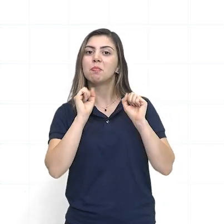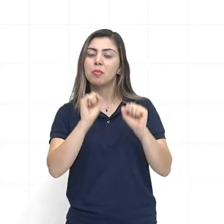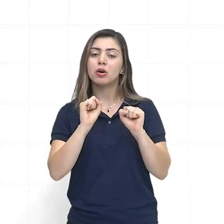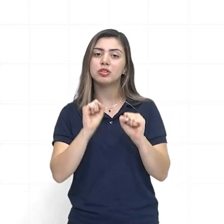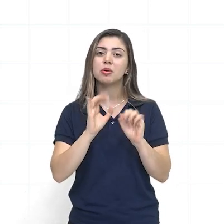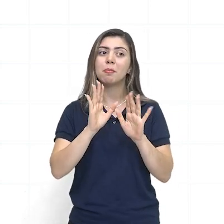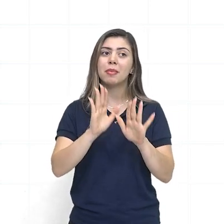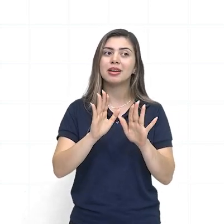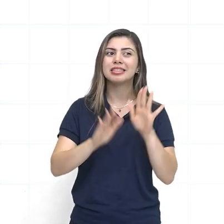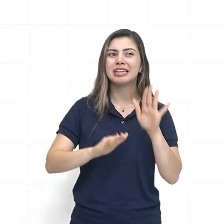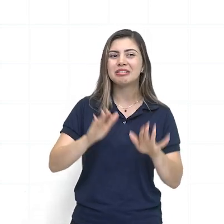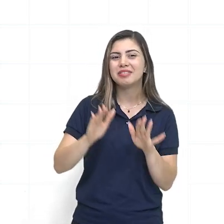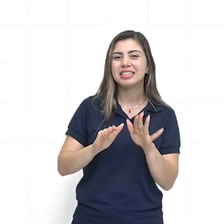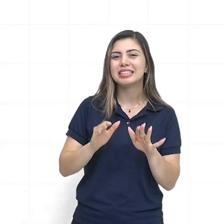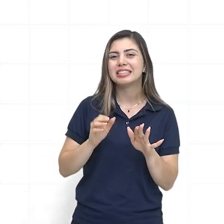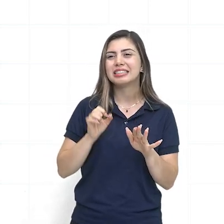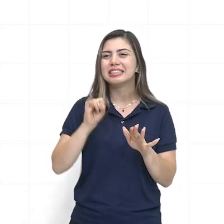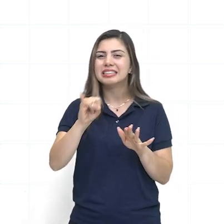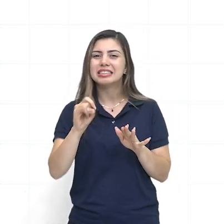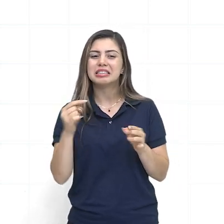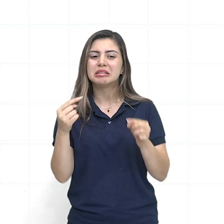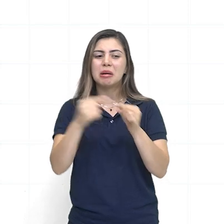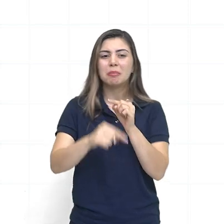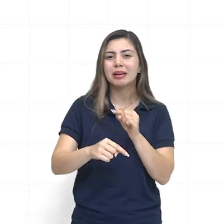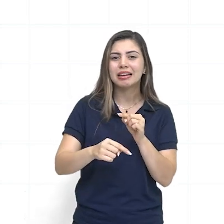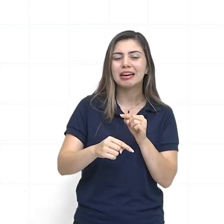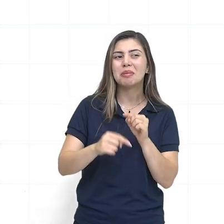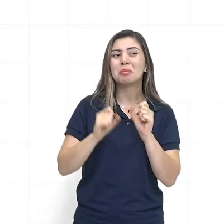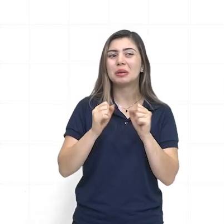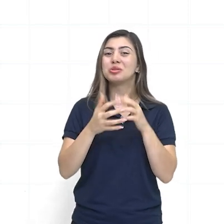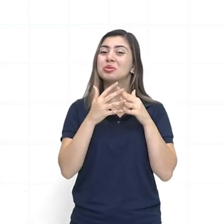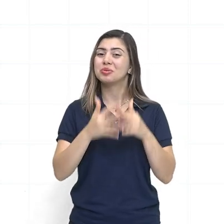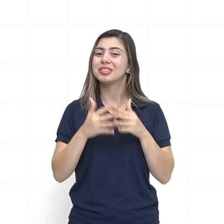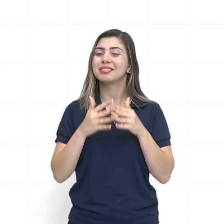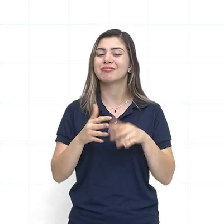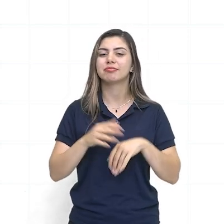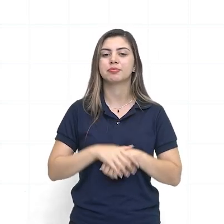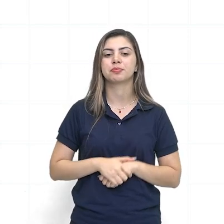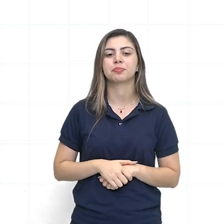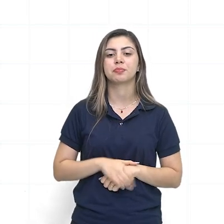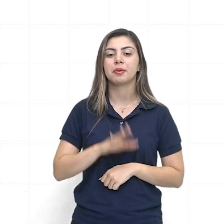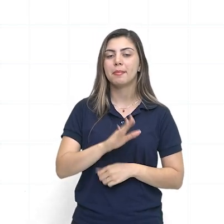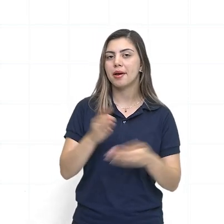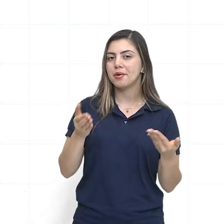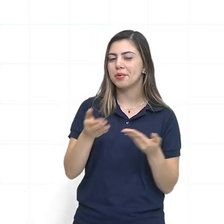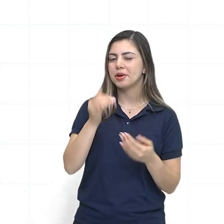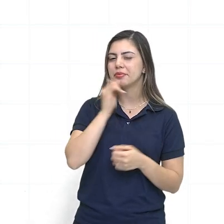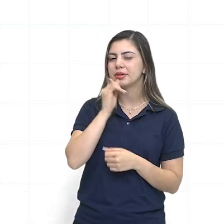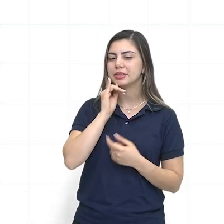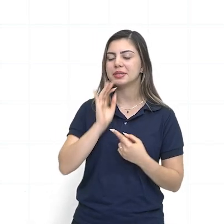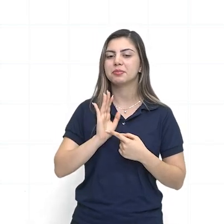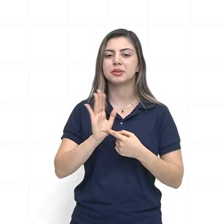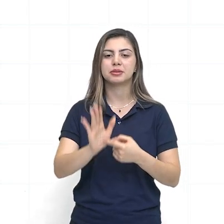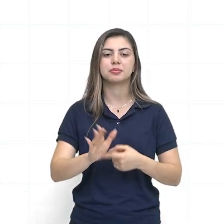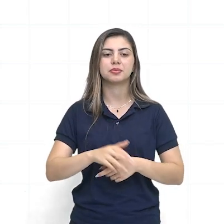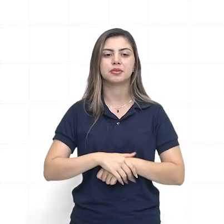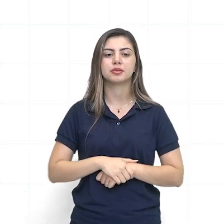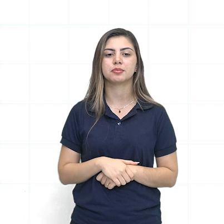gerar o quê? Confusão, certo? Então, vamos ver um exemplo de duplo sentido. Como é que ele